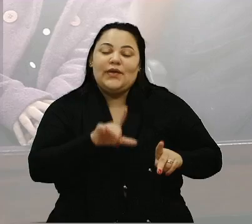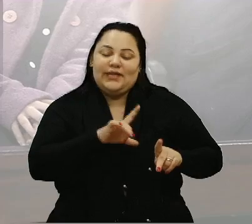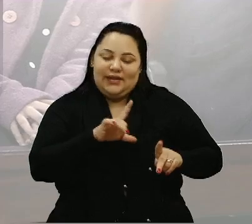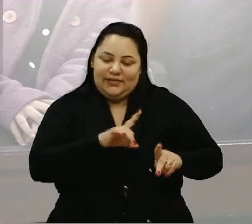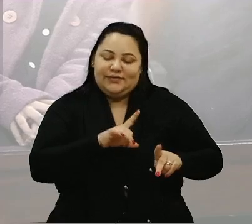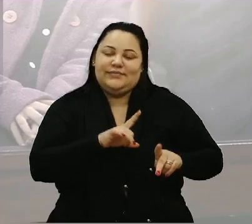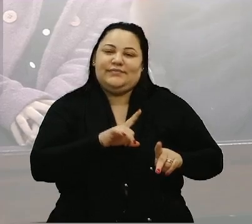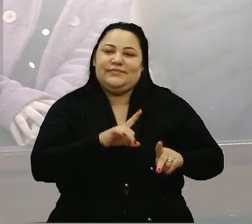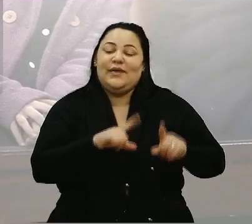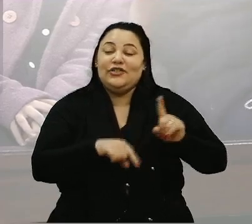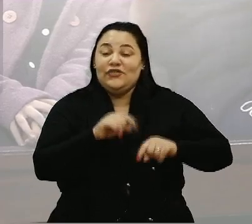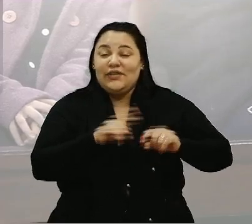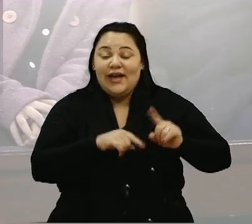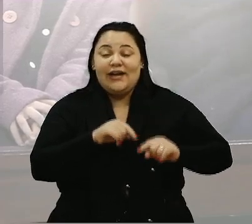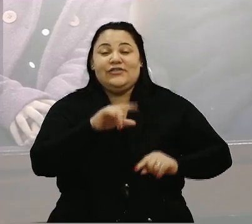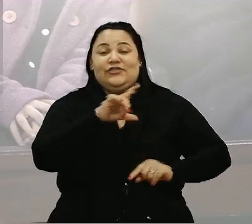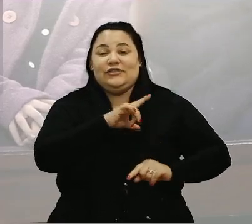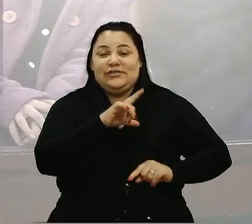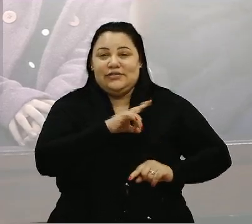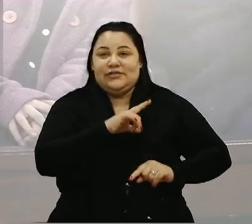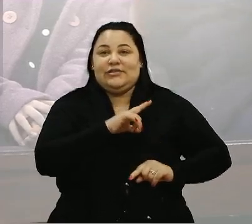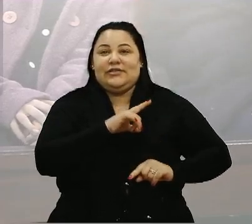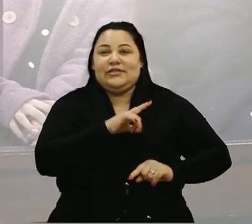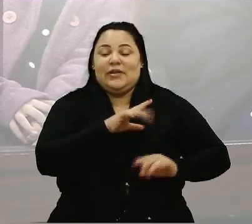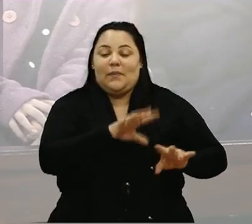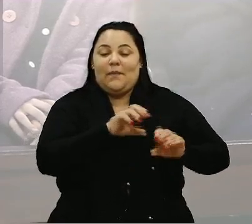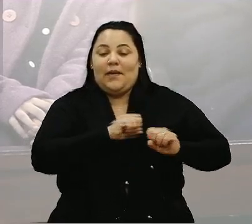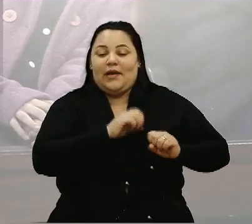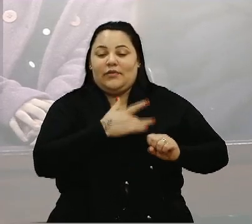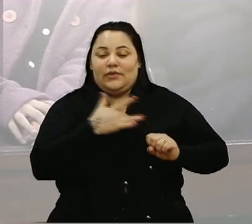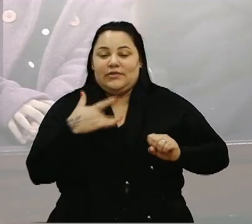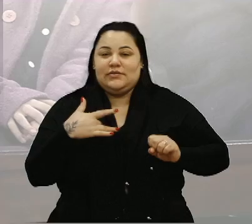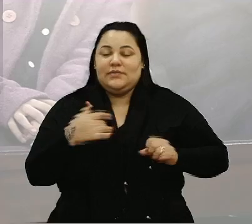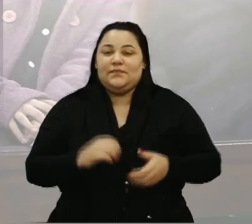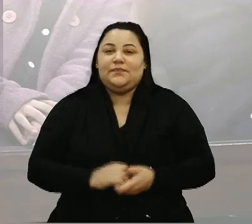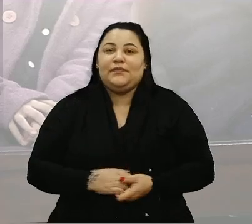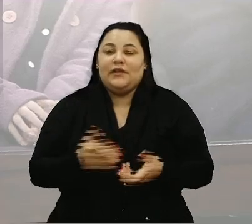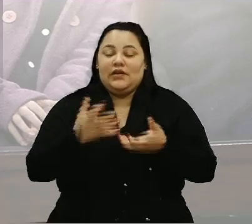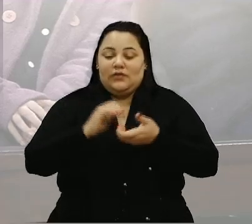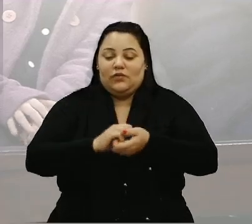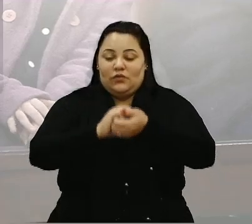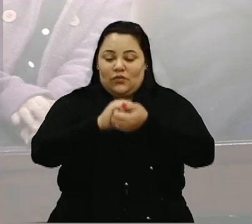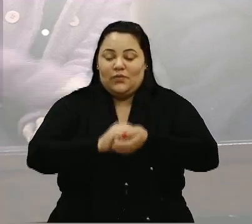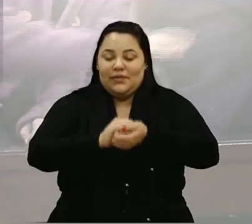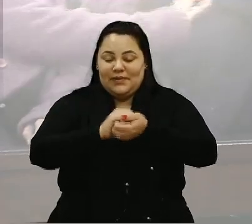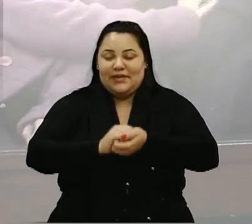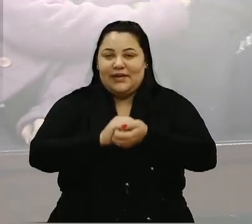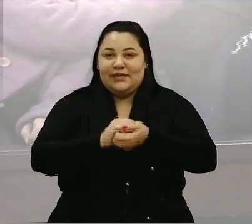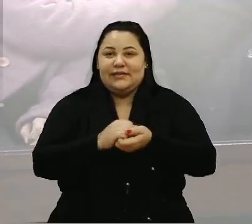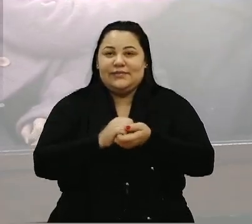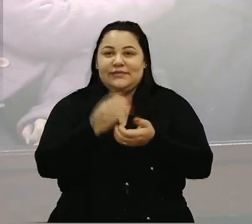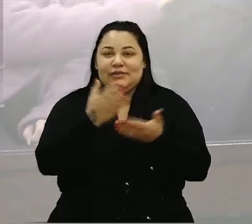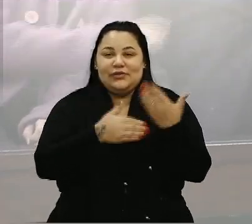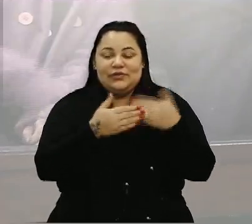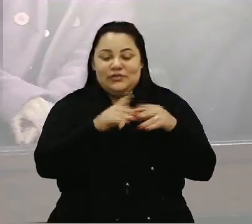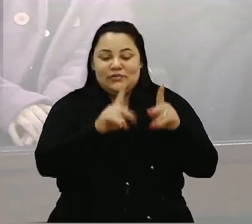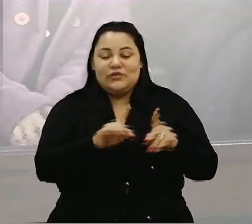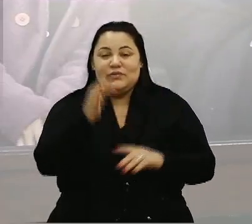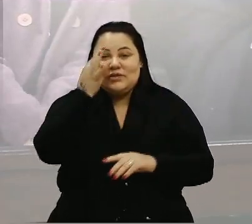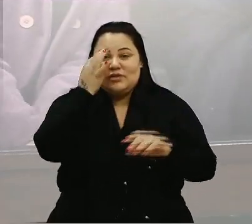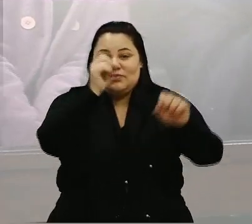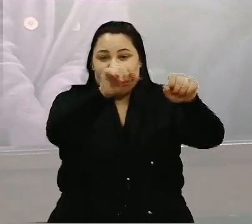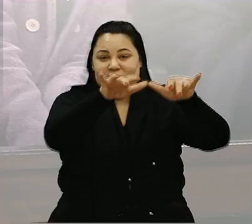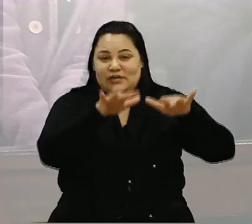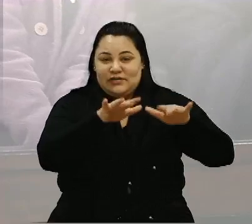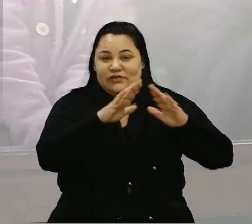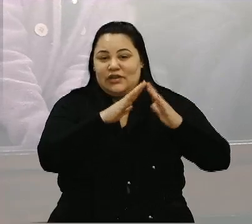certeza não vai adquirir doença. Quero cumprimentar também a todos, o pessoal que estão aqui hoje, aí do